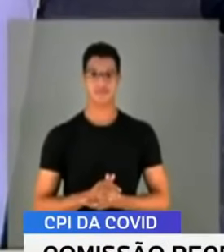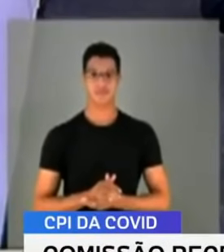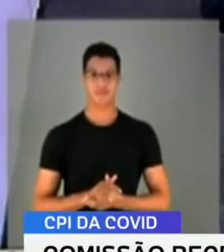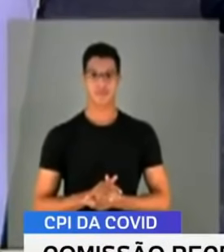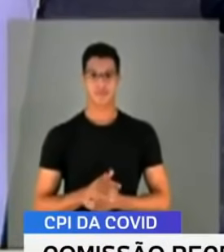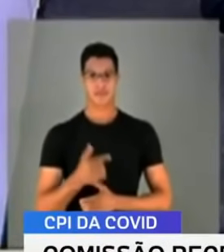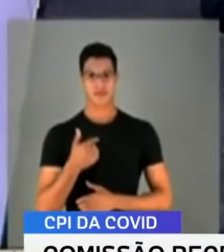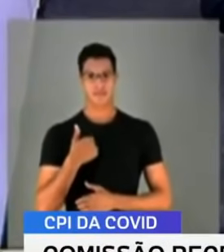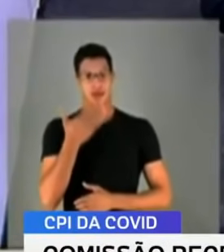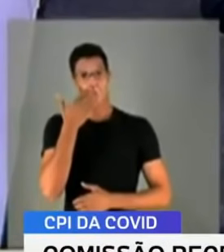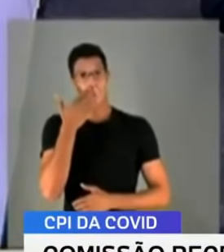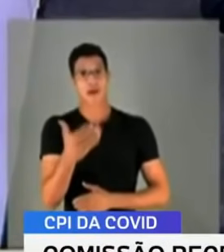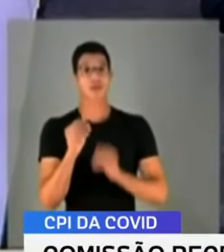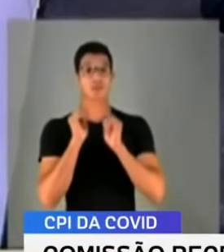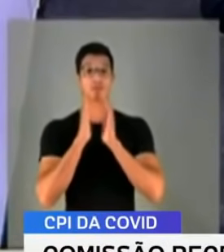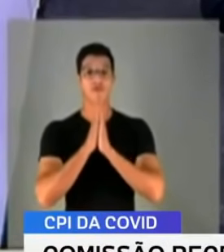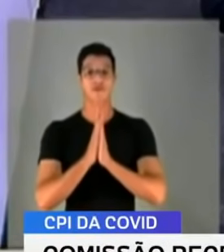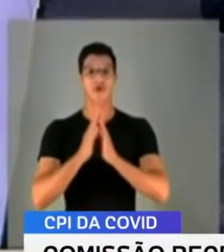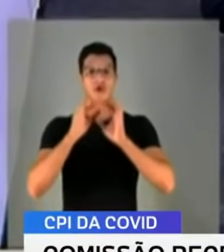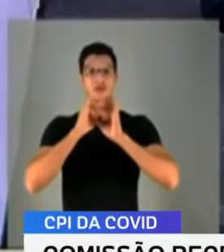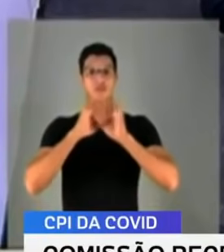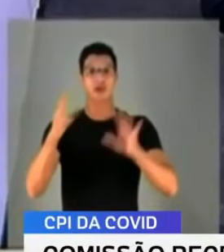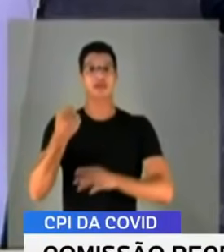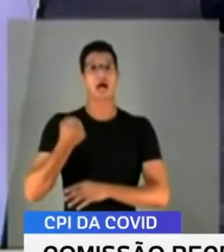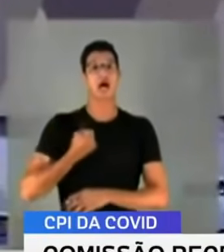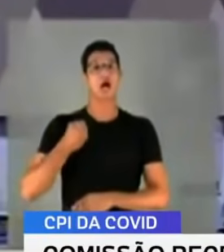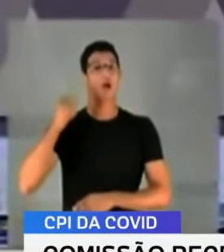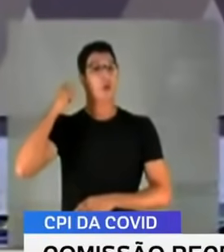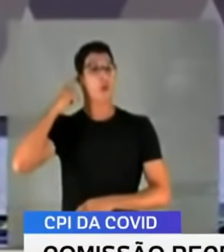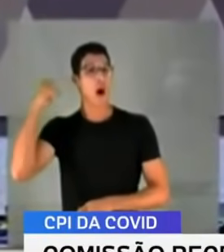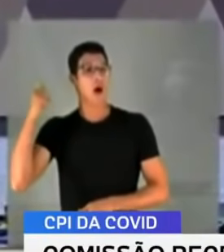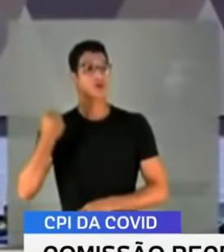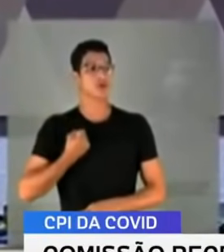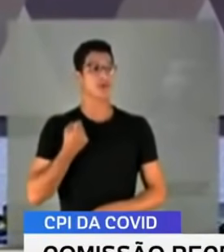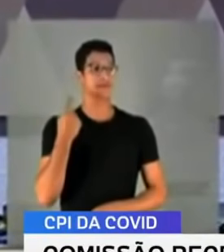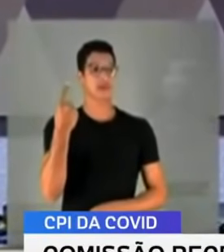Peço, por favor, disponibilizar o áudio número 1.